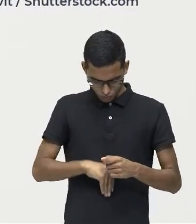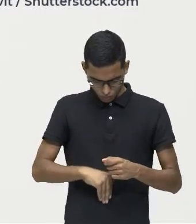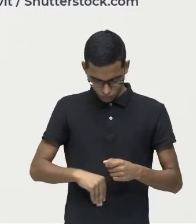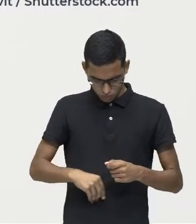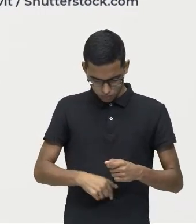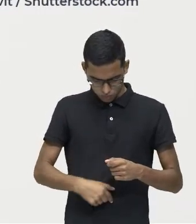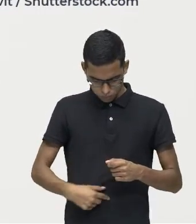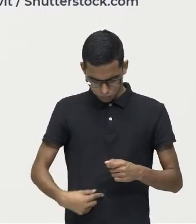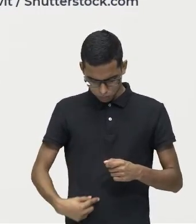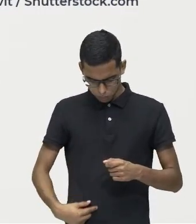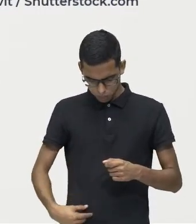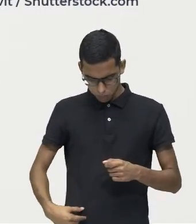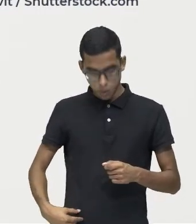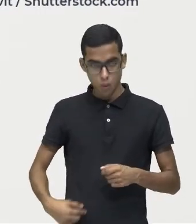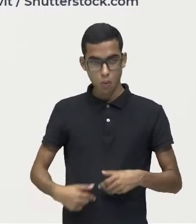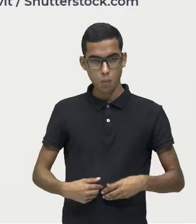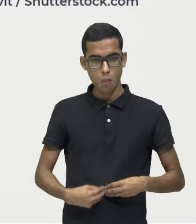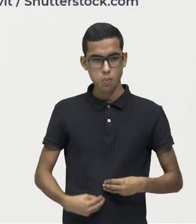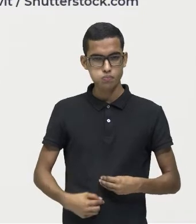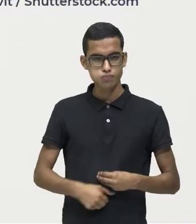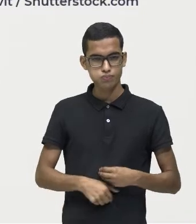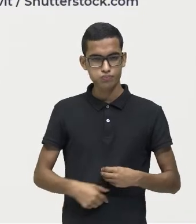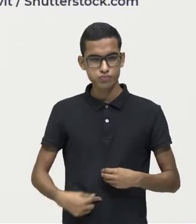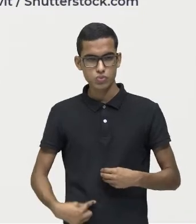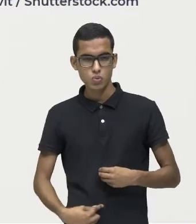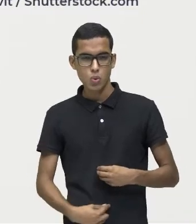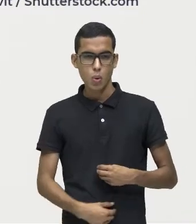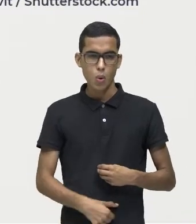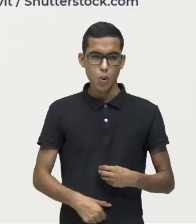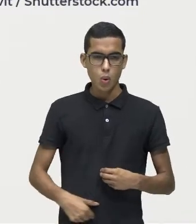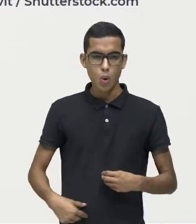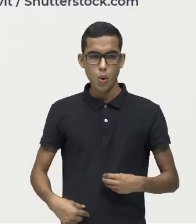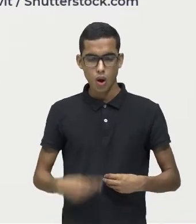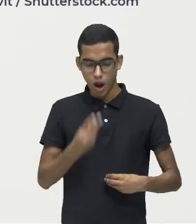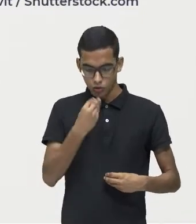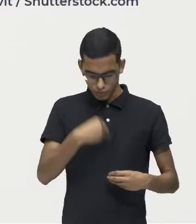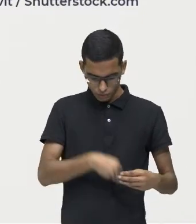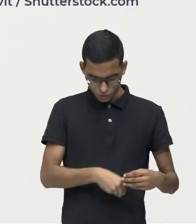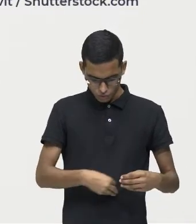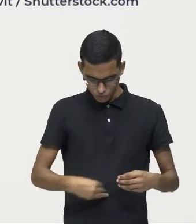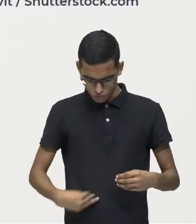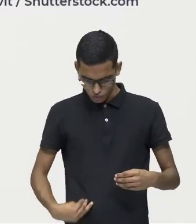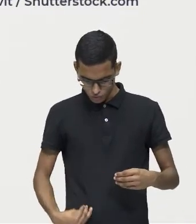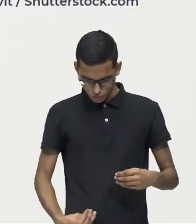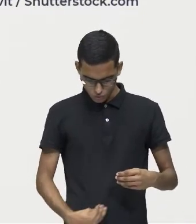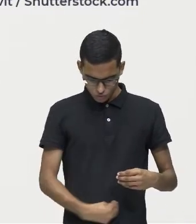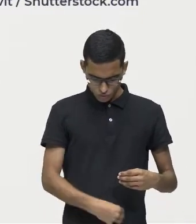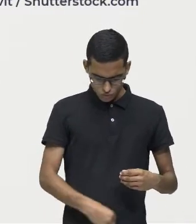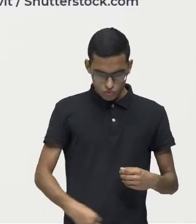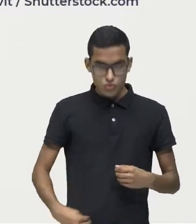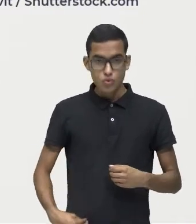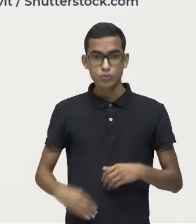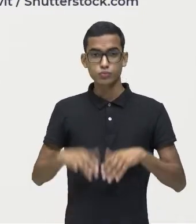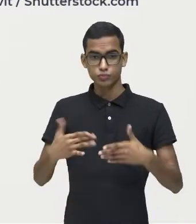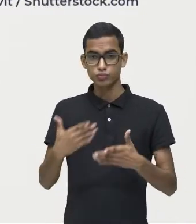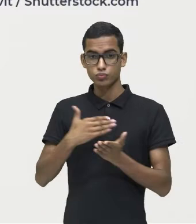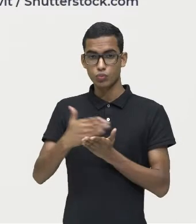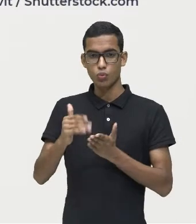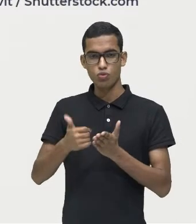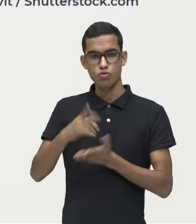partes do intestino delgado relacionadas principalmente com a absorção de nutrientes. Após sair do